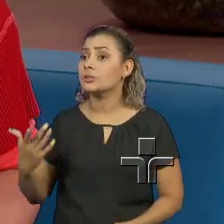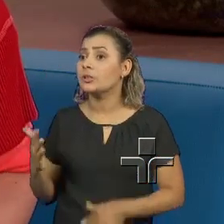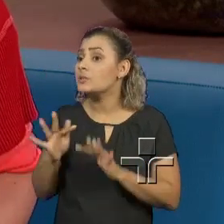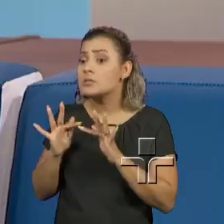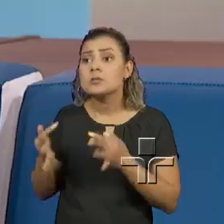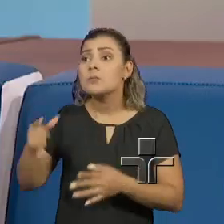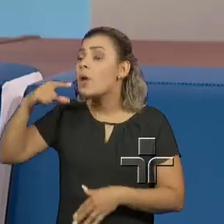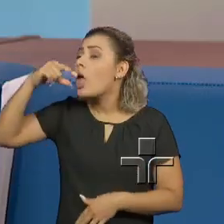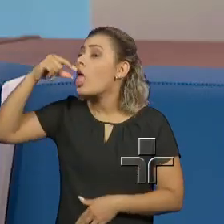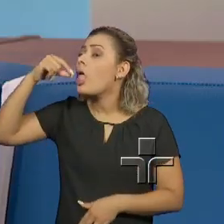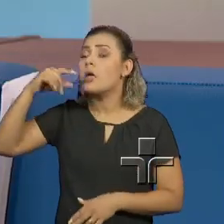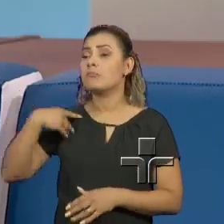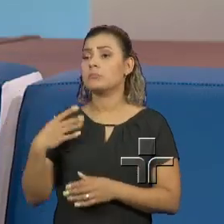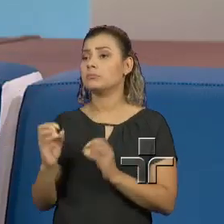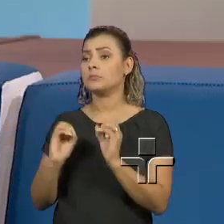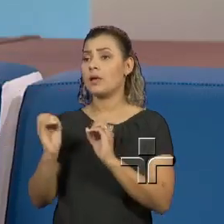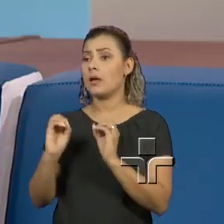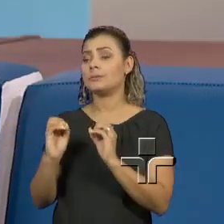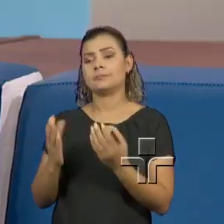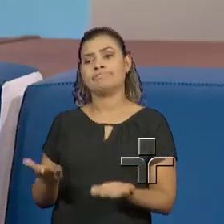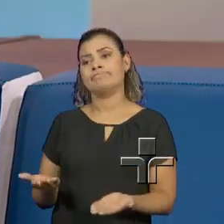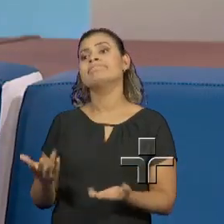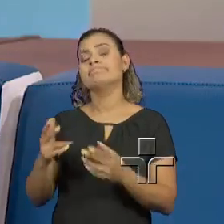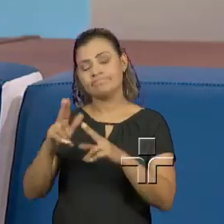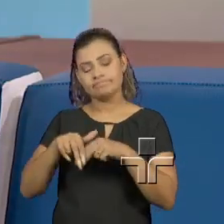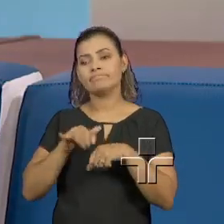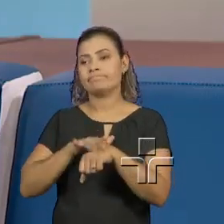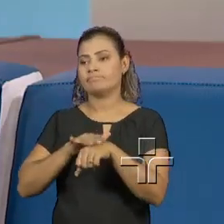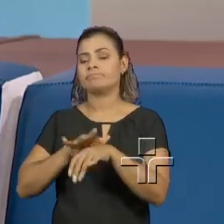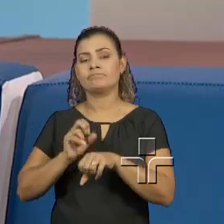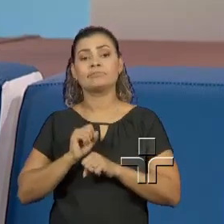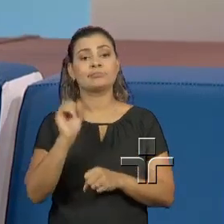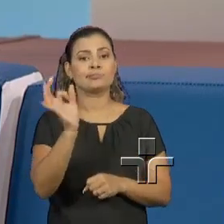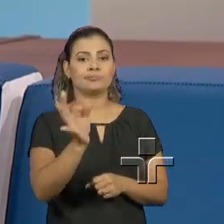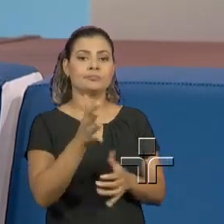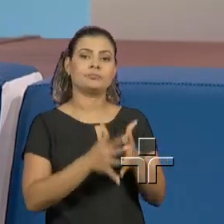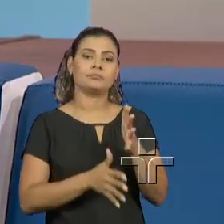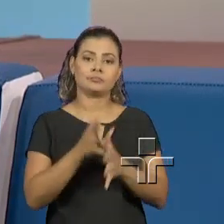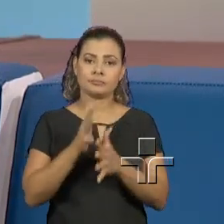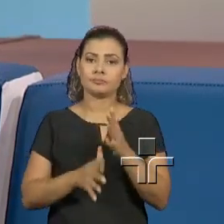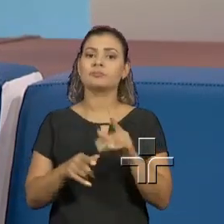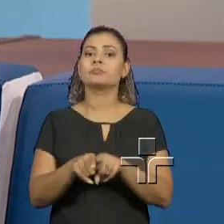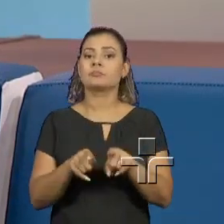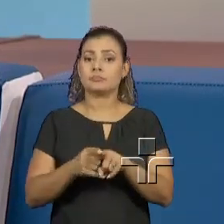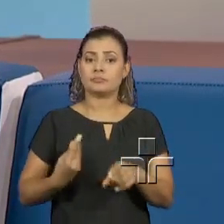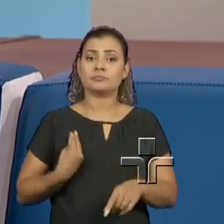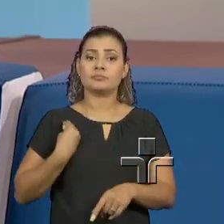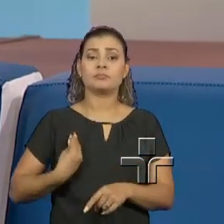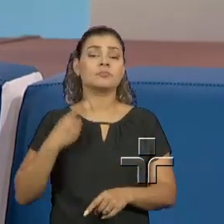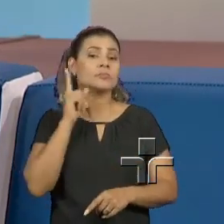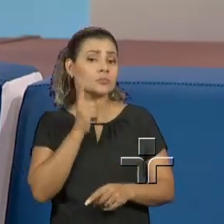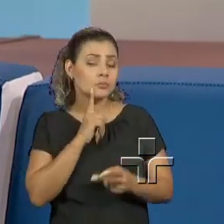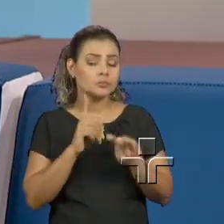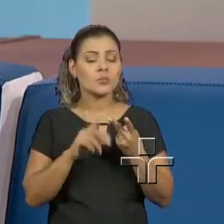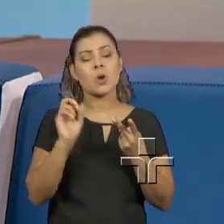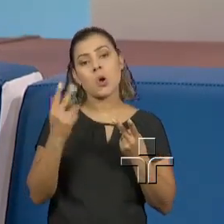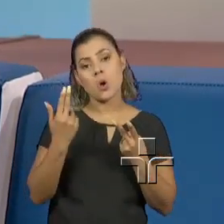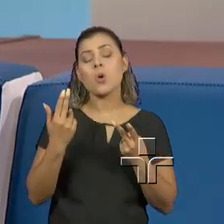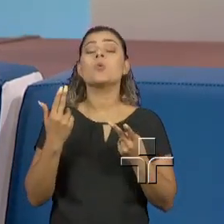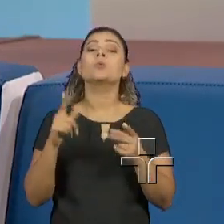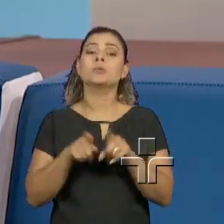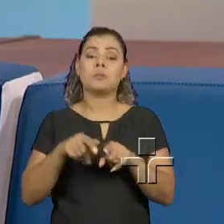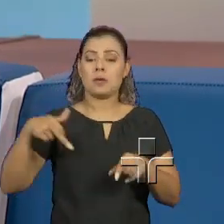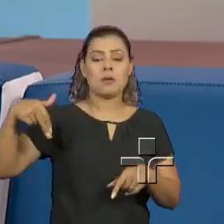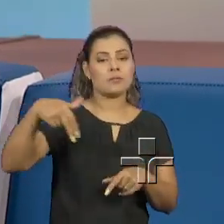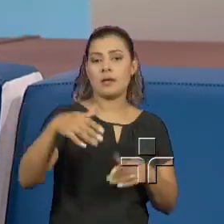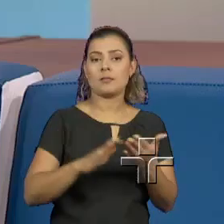sequelas graves. Perfeito, sequelas graves que comprometem muito a qualidade de vida, uma surdez, por exemplo, déficits motores, não conseguir andar,